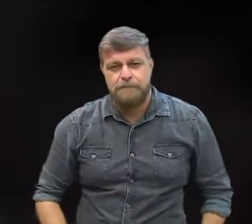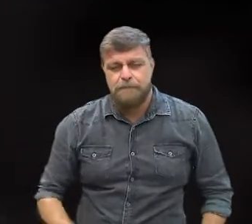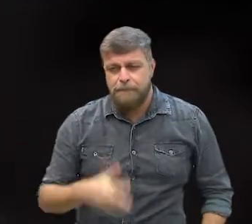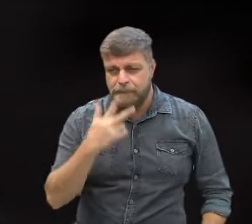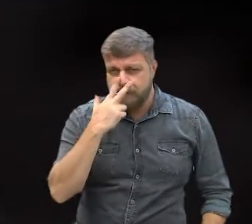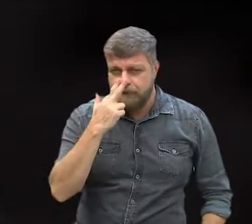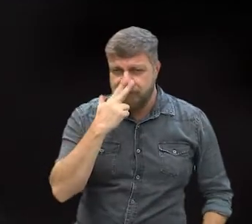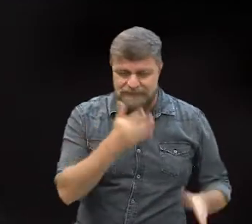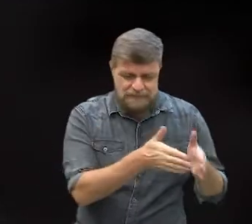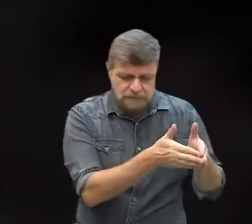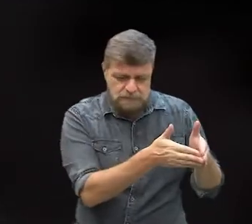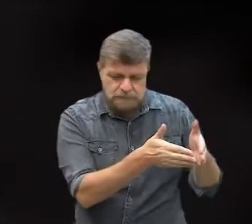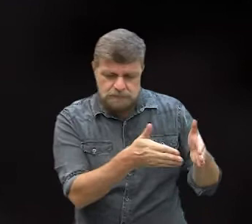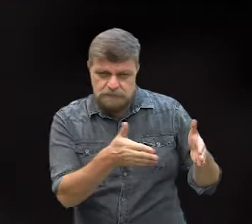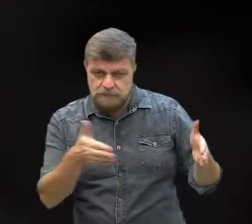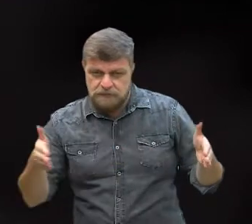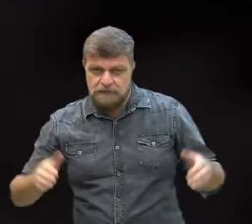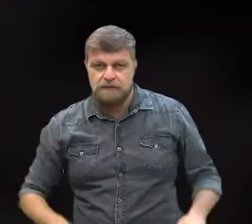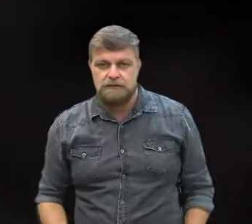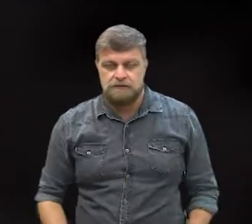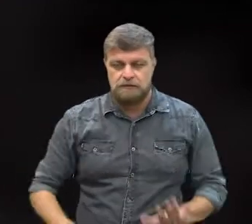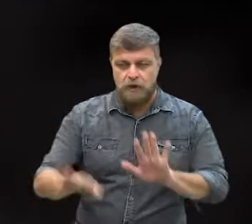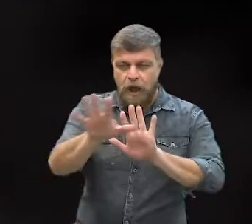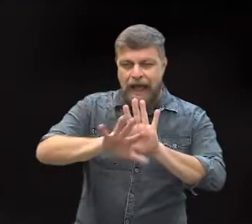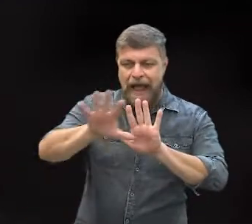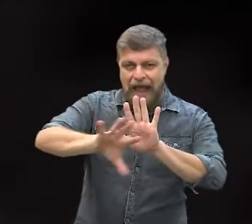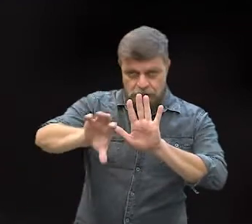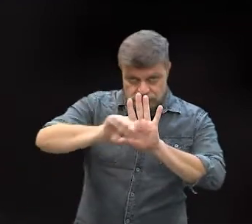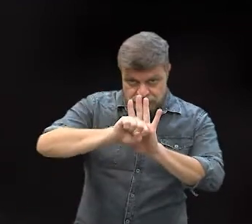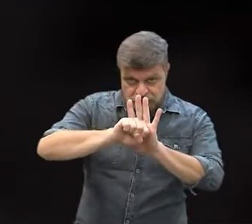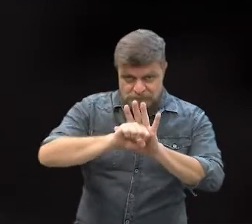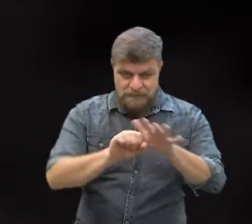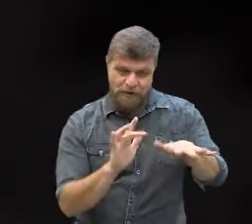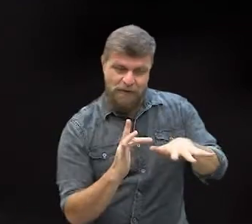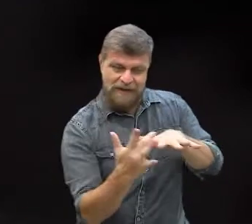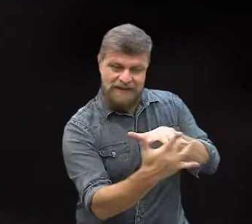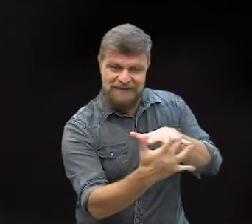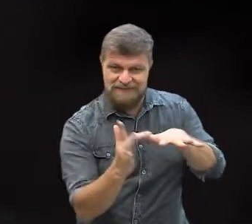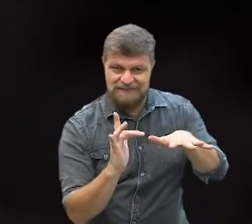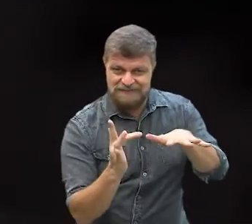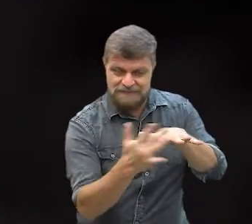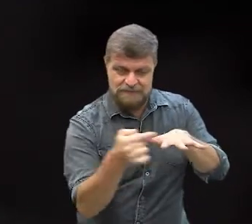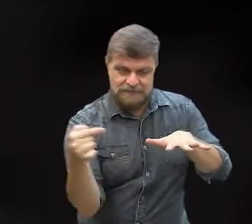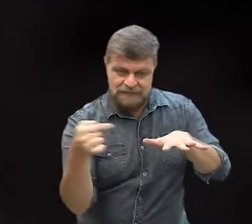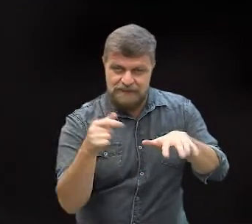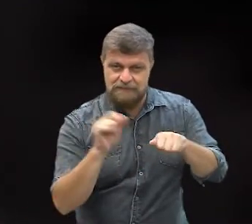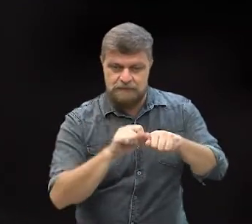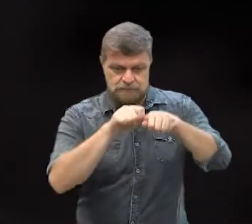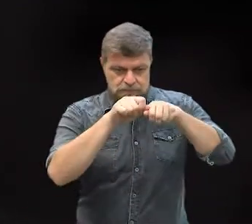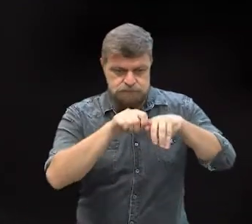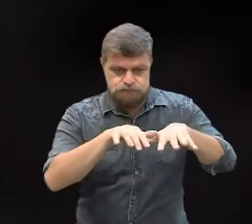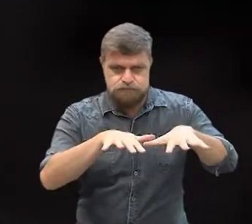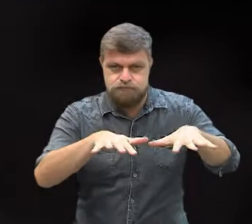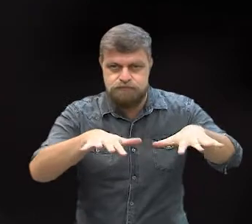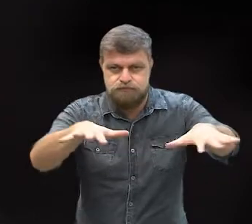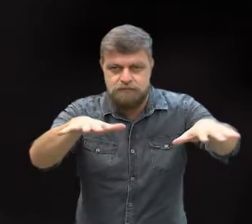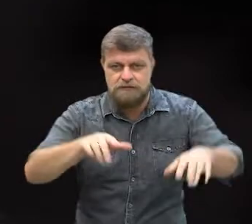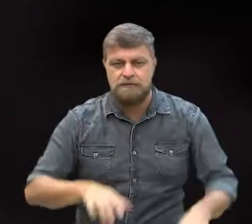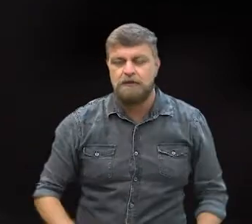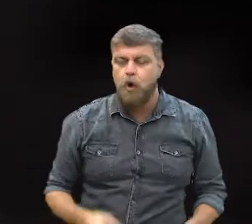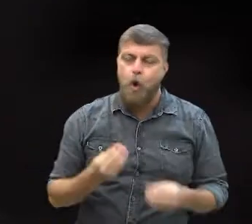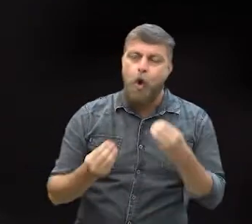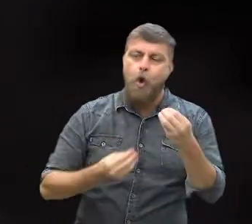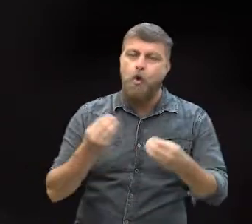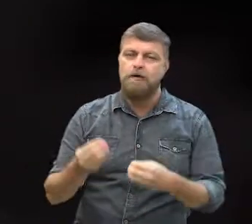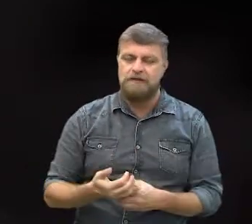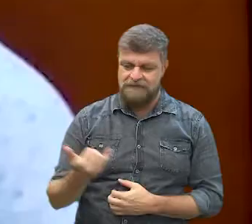nesse processo a questão do audiovisual, das redes sociais, Ela que proporcionou todo esse engajamento,